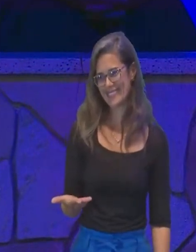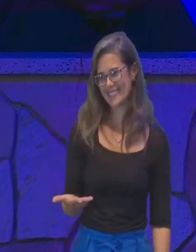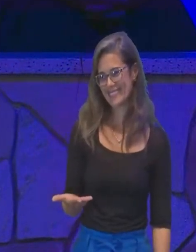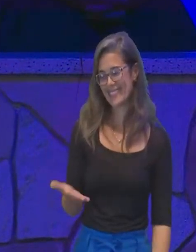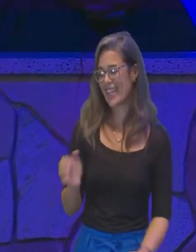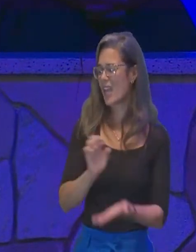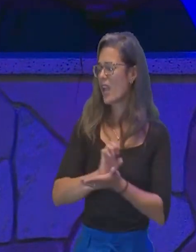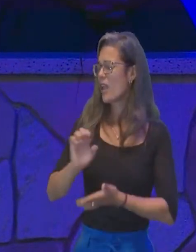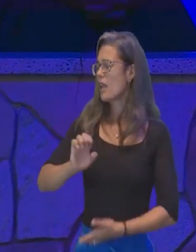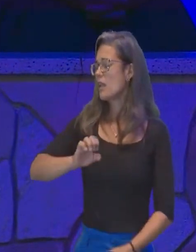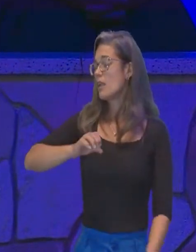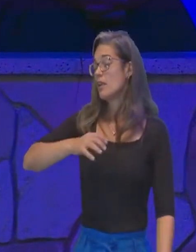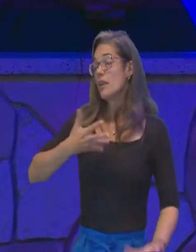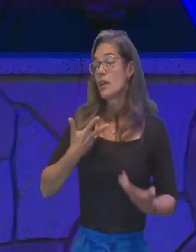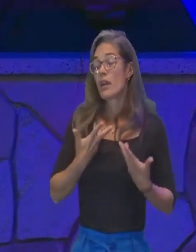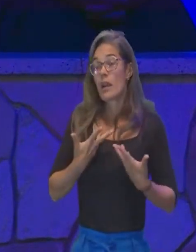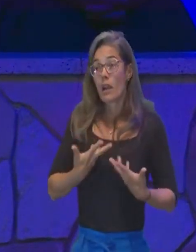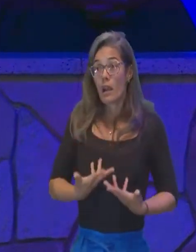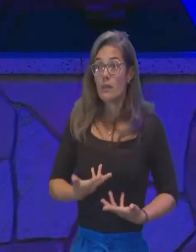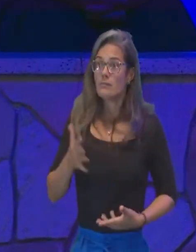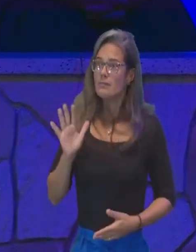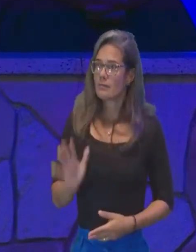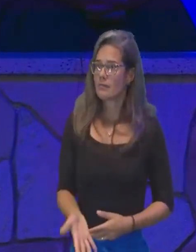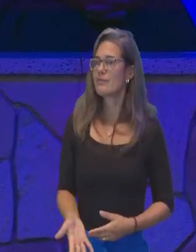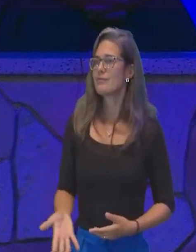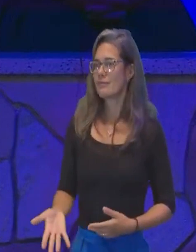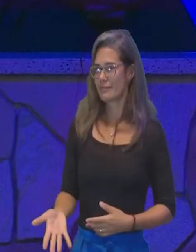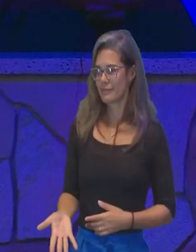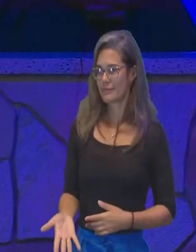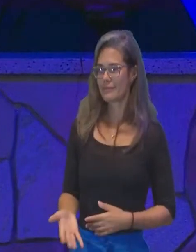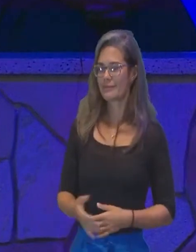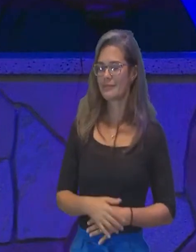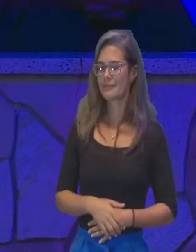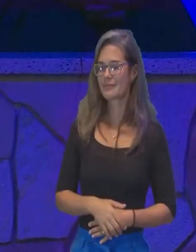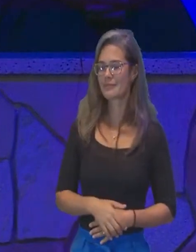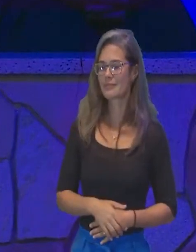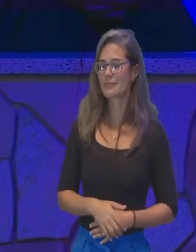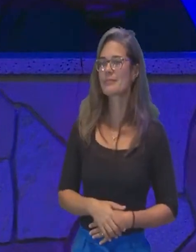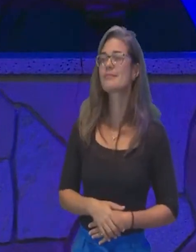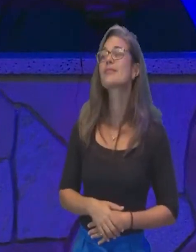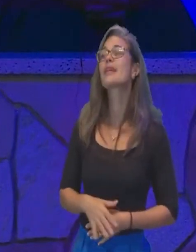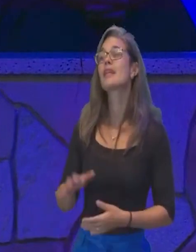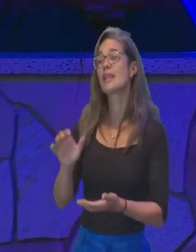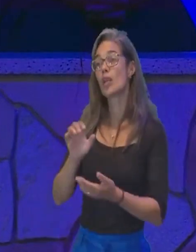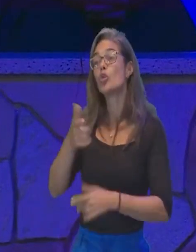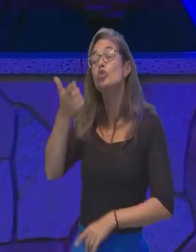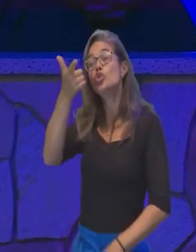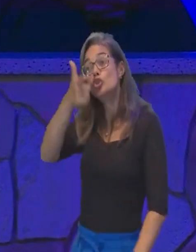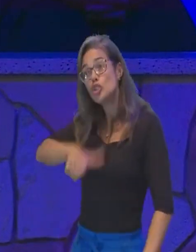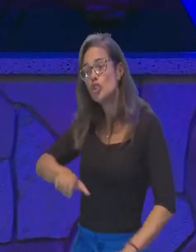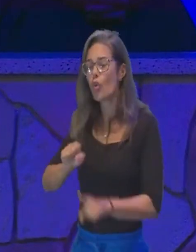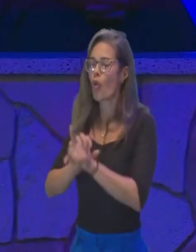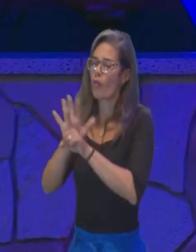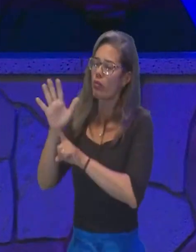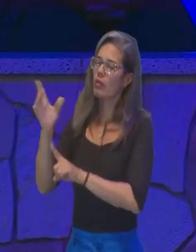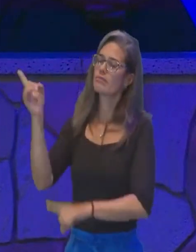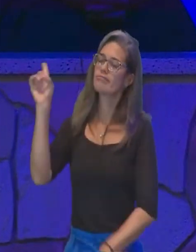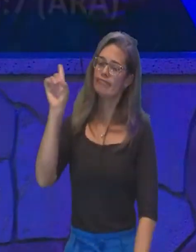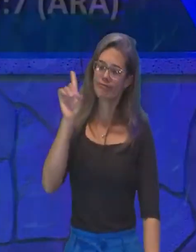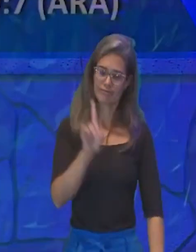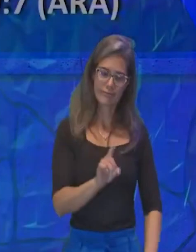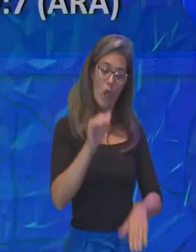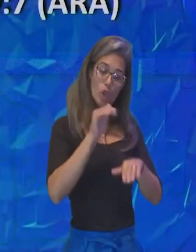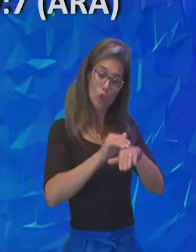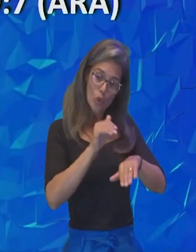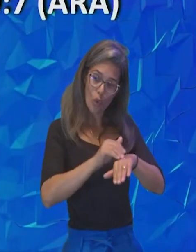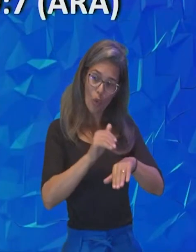exausto. O verso 7 do capítulo 19 nos informa: voltou segunda vez o anjo do Senhor,